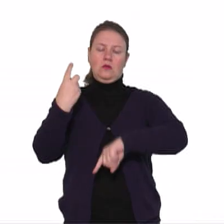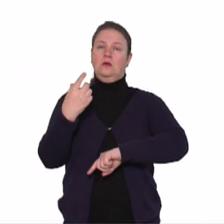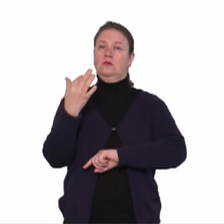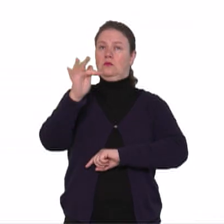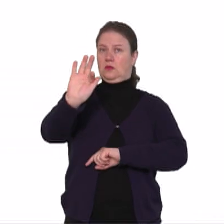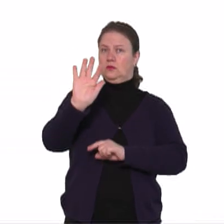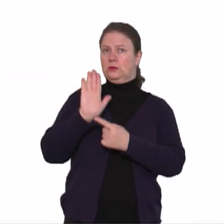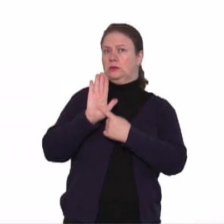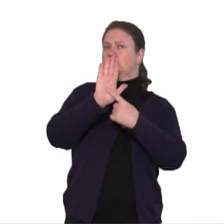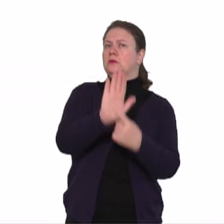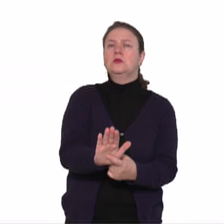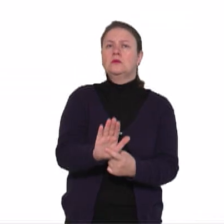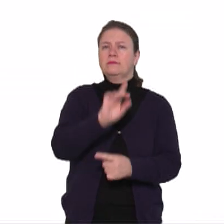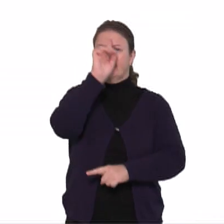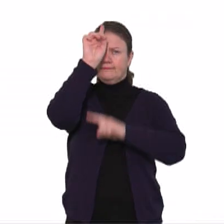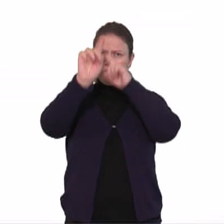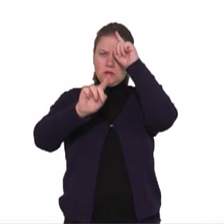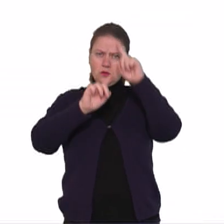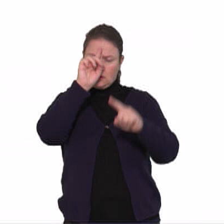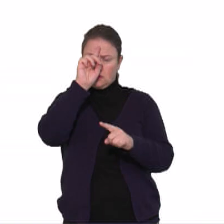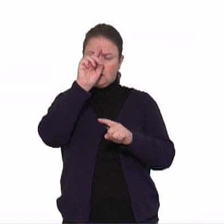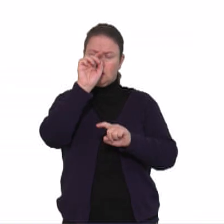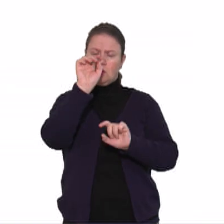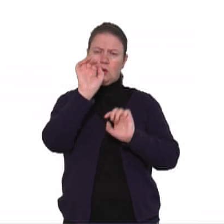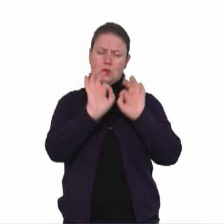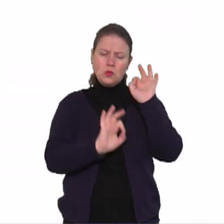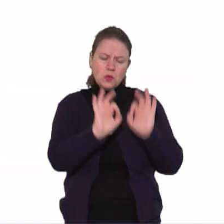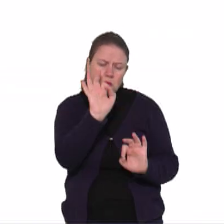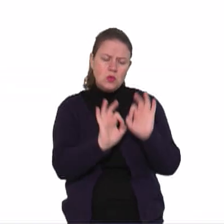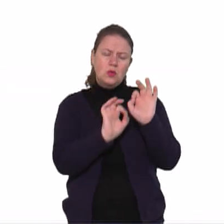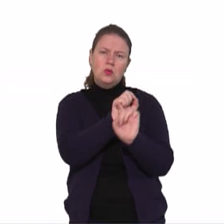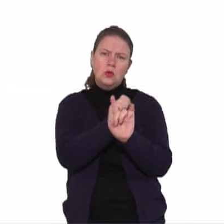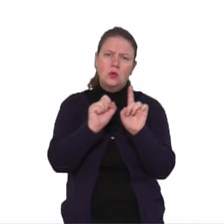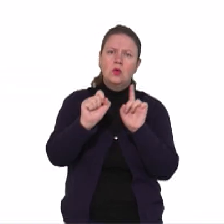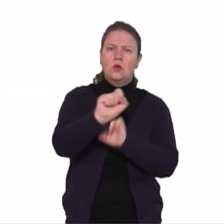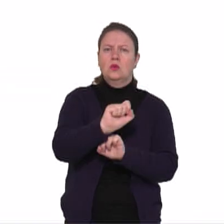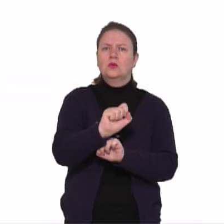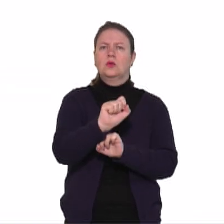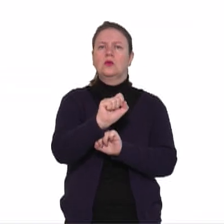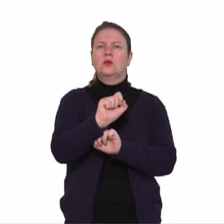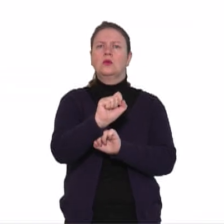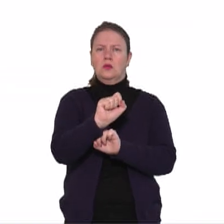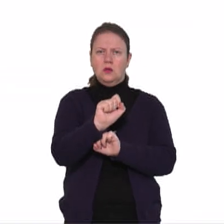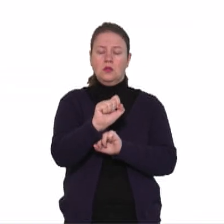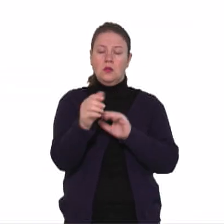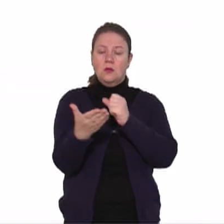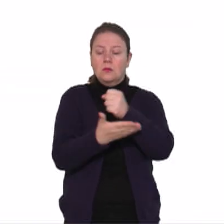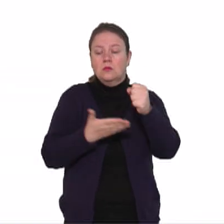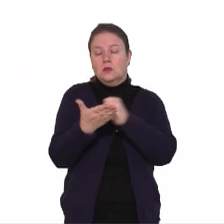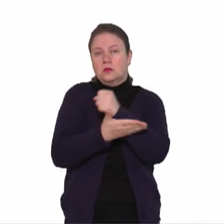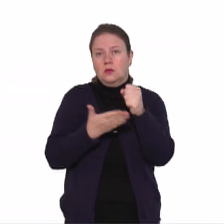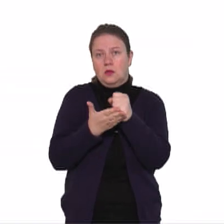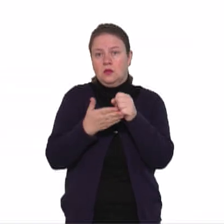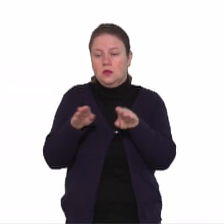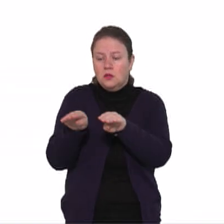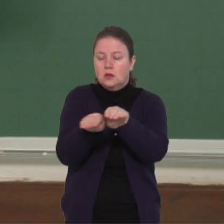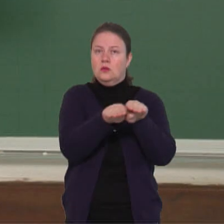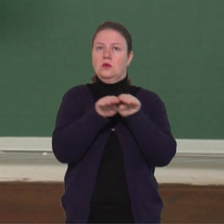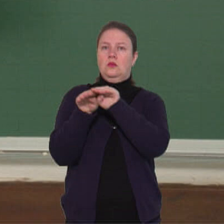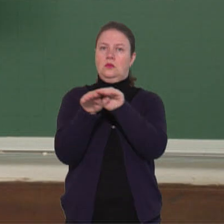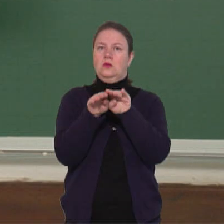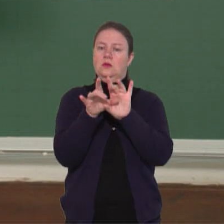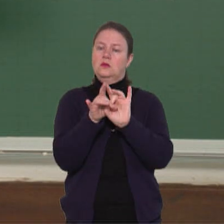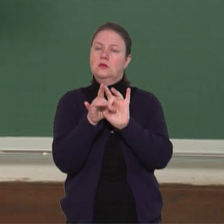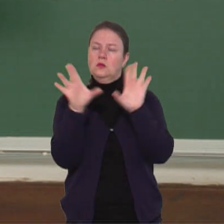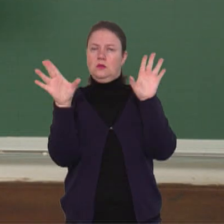representa uma nova ideia de organização social baseada em igualdade, liberdade e fraternidade? Essa é a